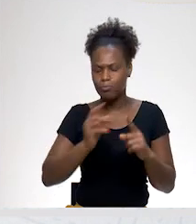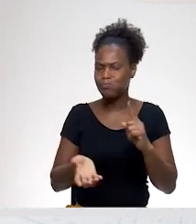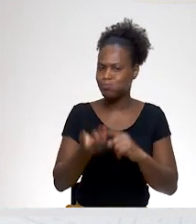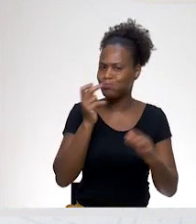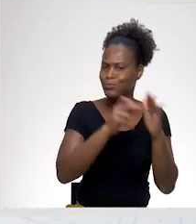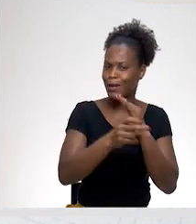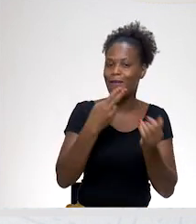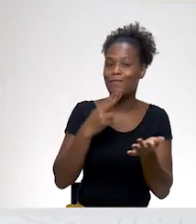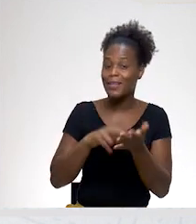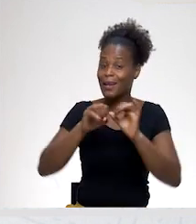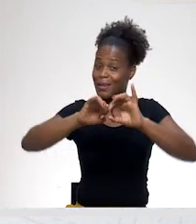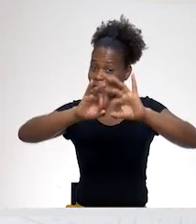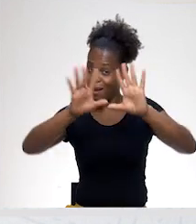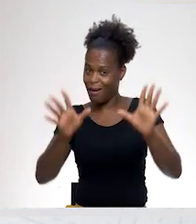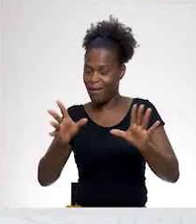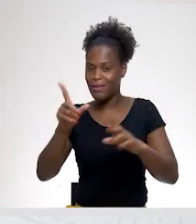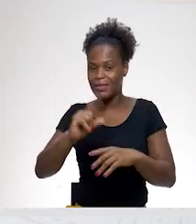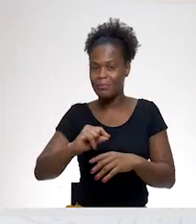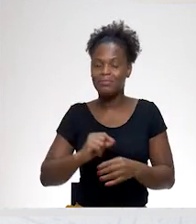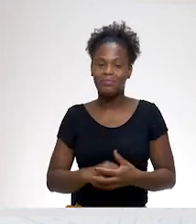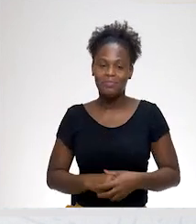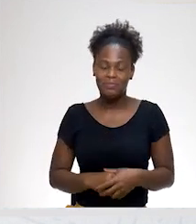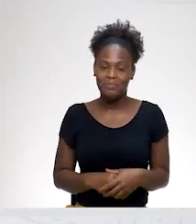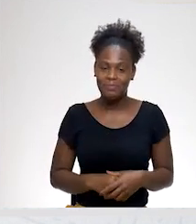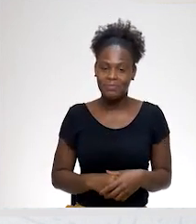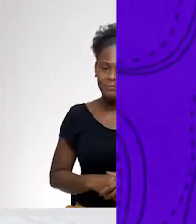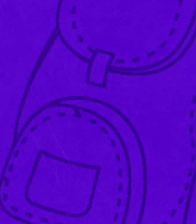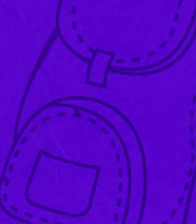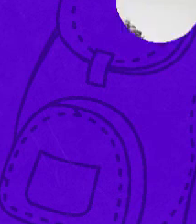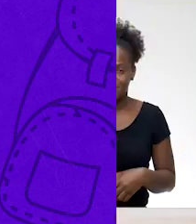atingir a verdade clara e distinta.